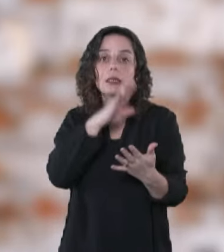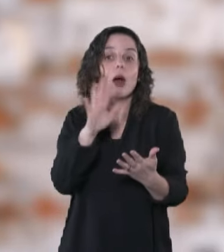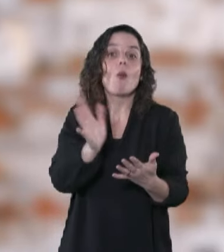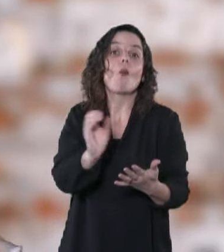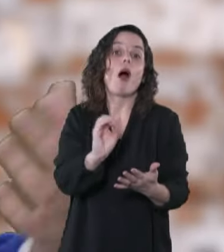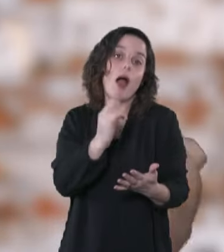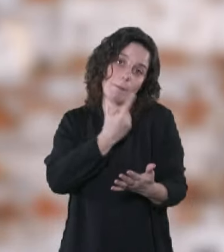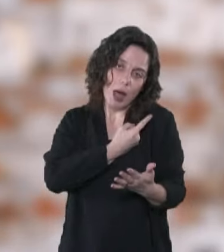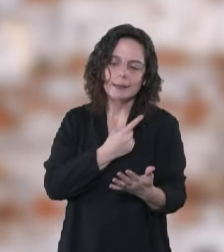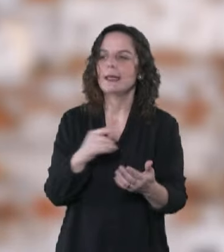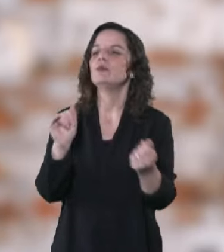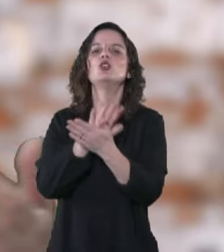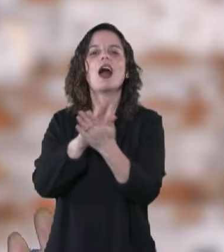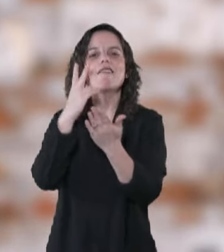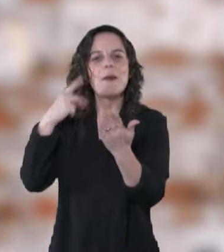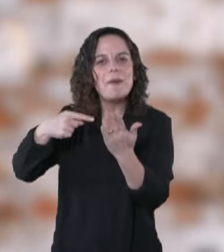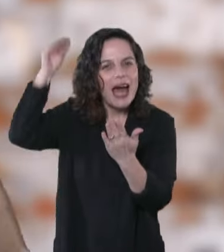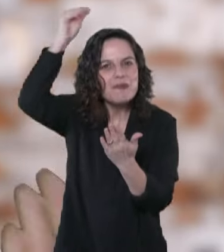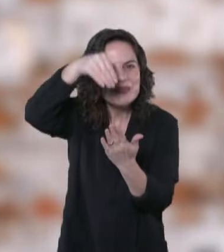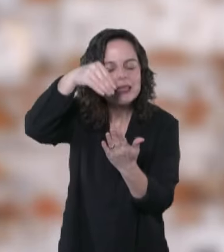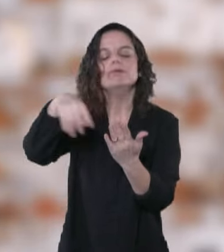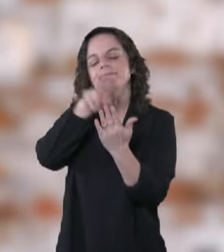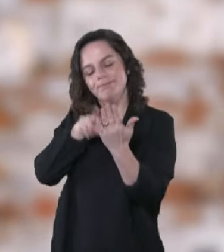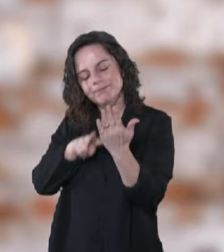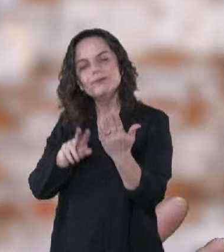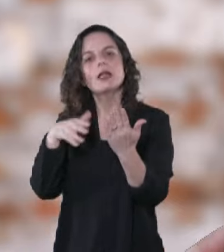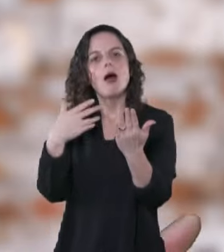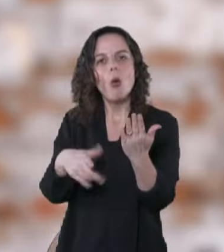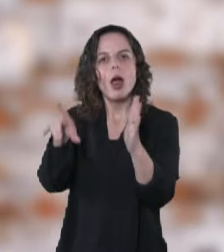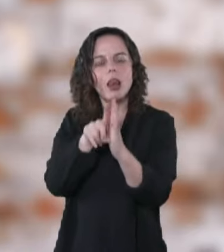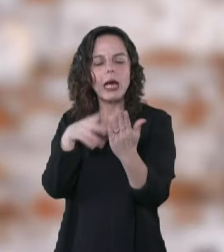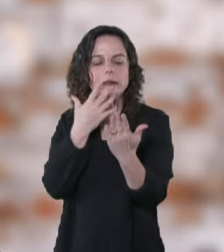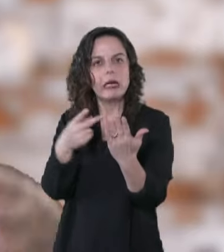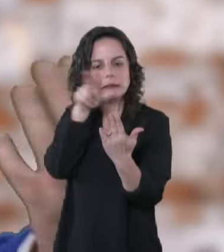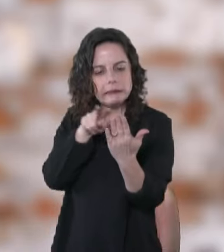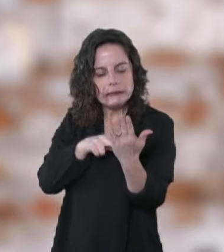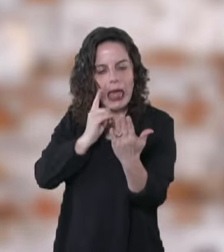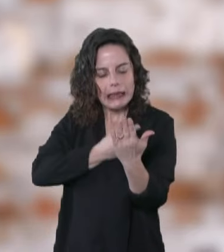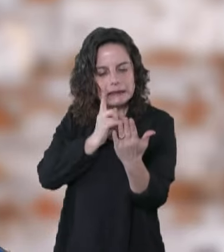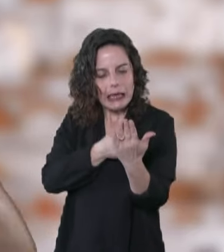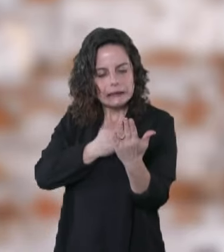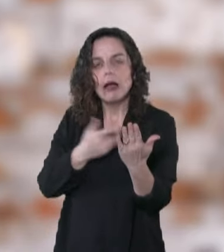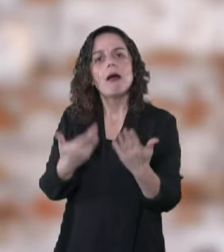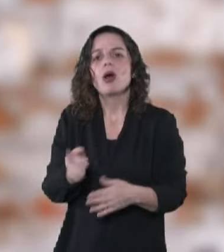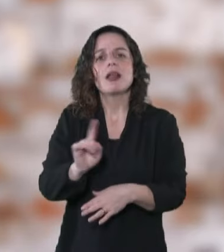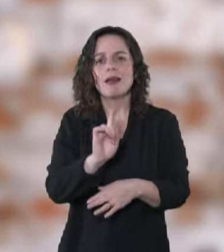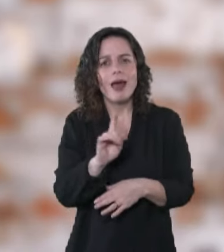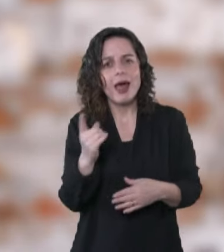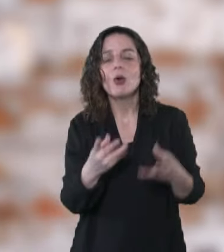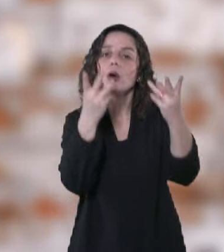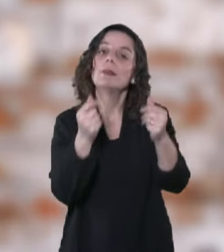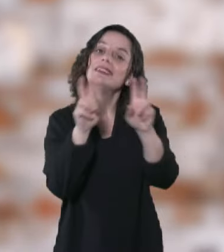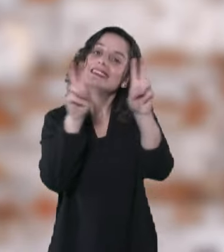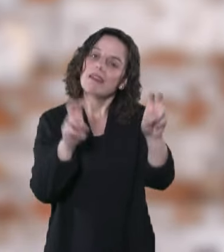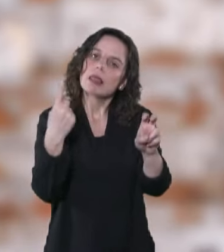circunstâncias. Tínhamos que ler o Diário da República, ler toda a legislação e interpretar sozinhos. Agora não, temos sempre um apoio permanente, todos os contabilistas